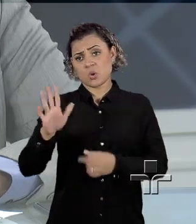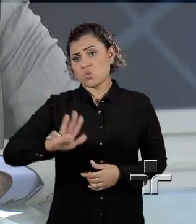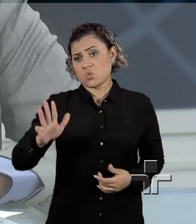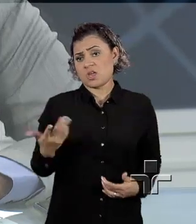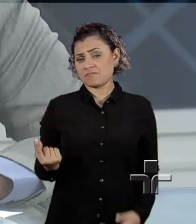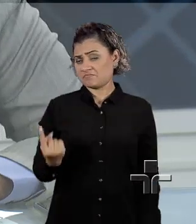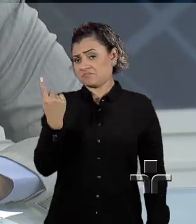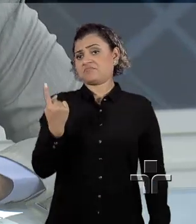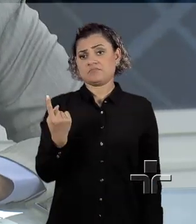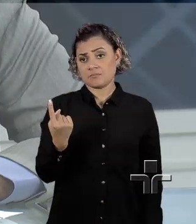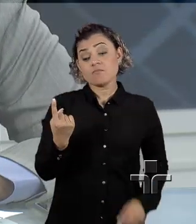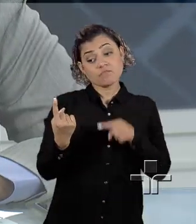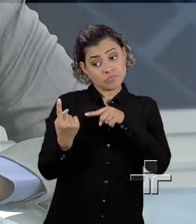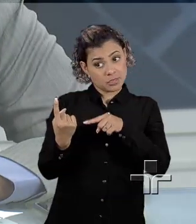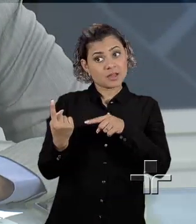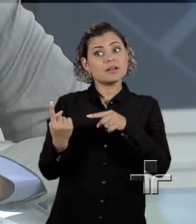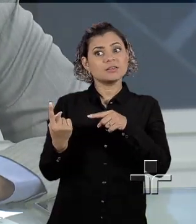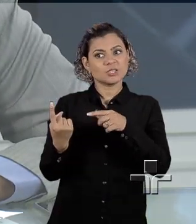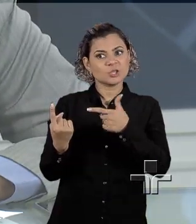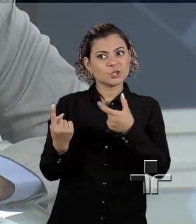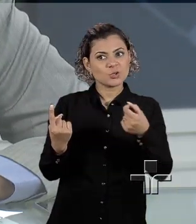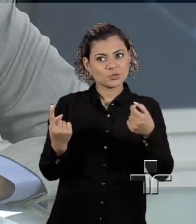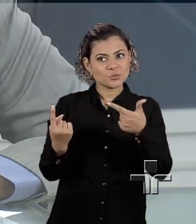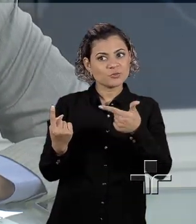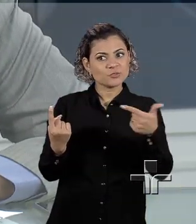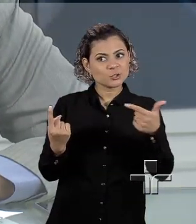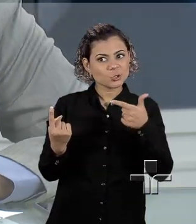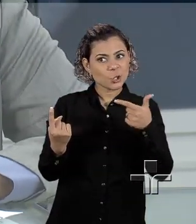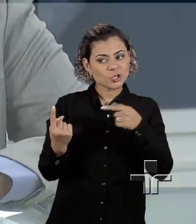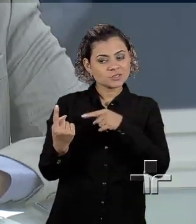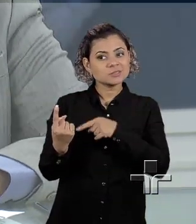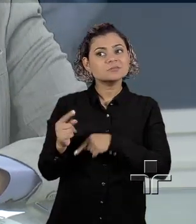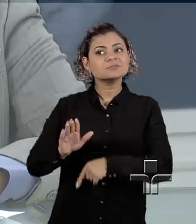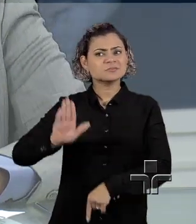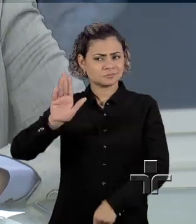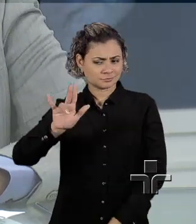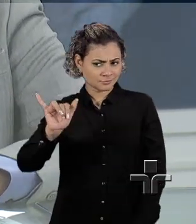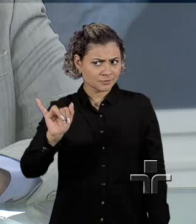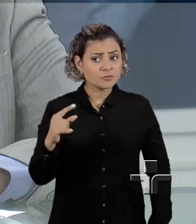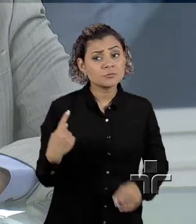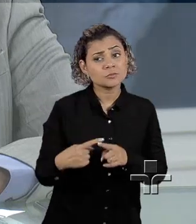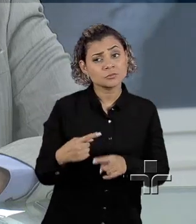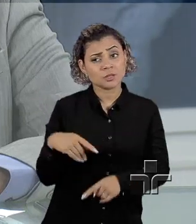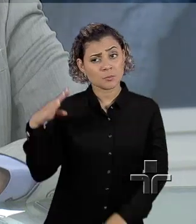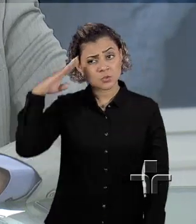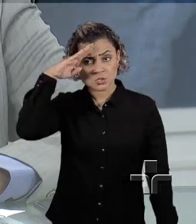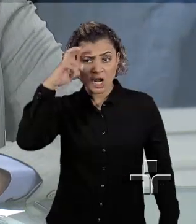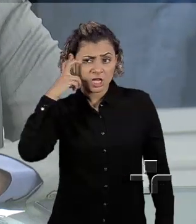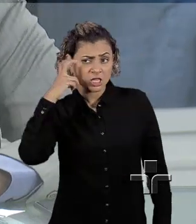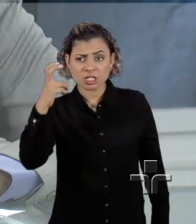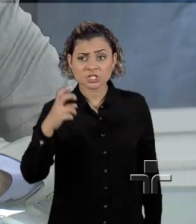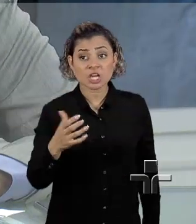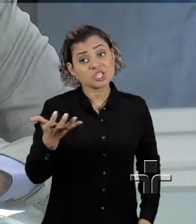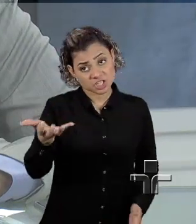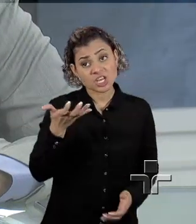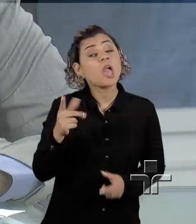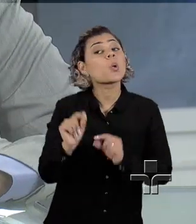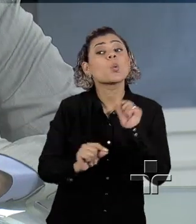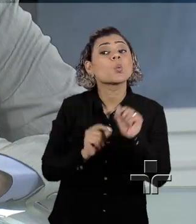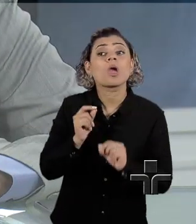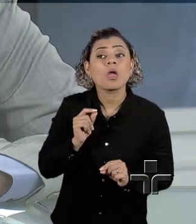um sério candidato em 2022. Daí porque o Bolsonaro, inteligentemente, quer mantê-lo, veja